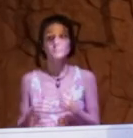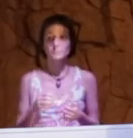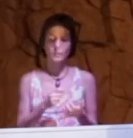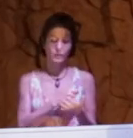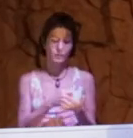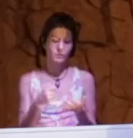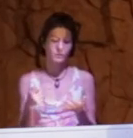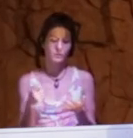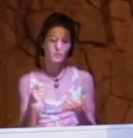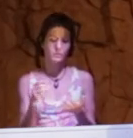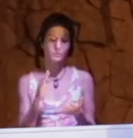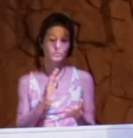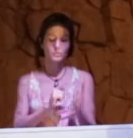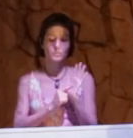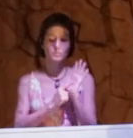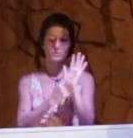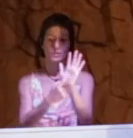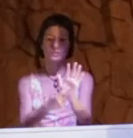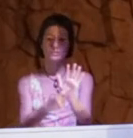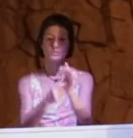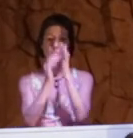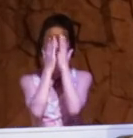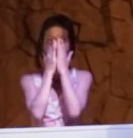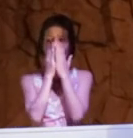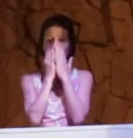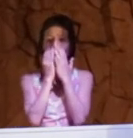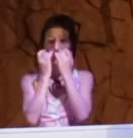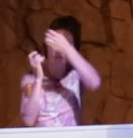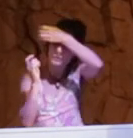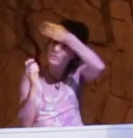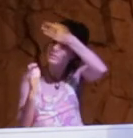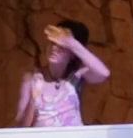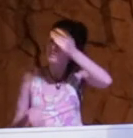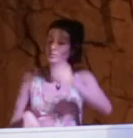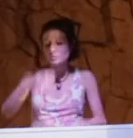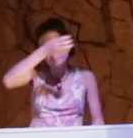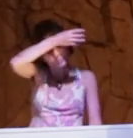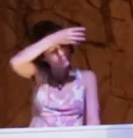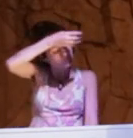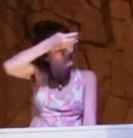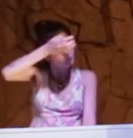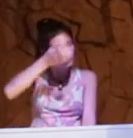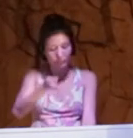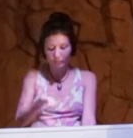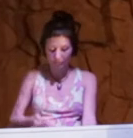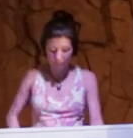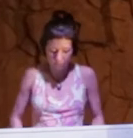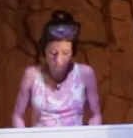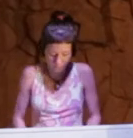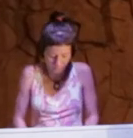de aparência, só colocava uma situação, né? Então, quando a gente fala de decolonização, para repensar